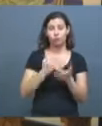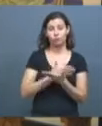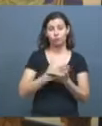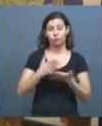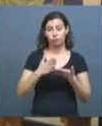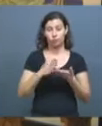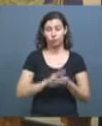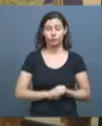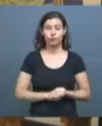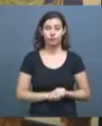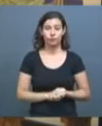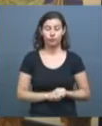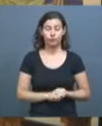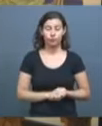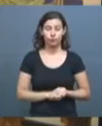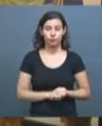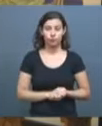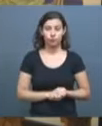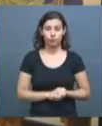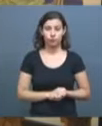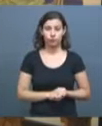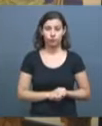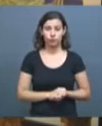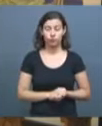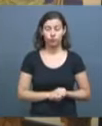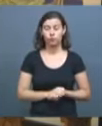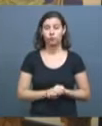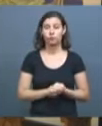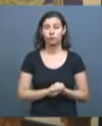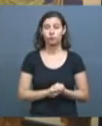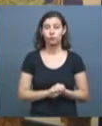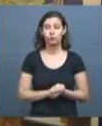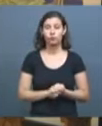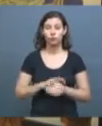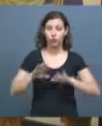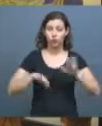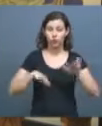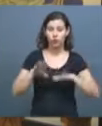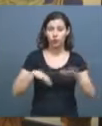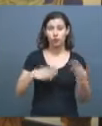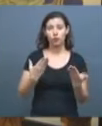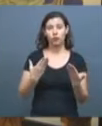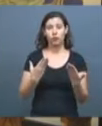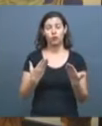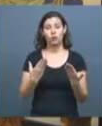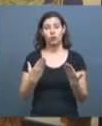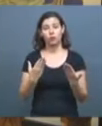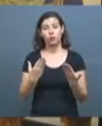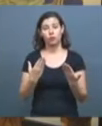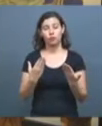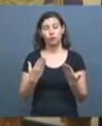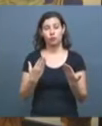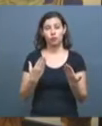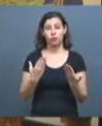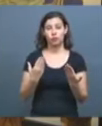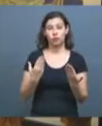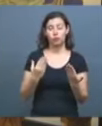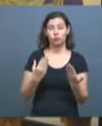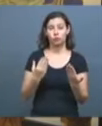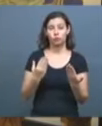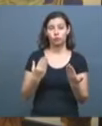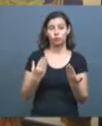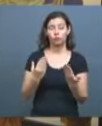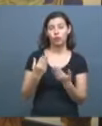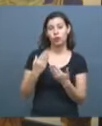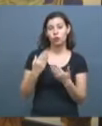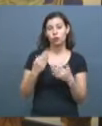desamparo é um importante fator de estresse, uma importante fonte de estresse e favorece muito